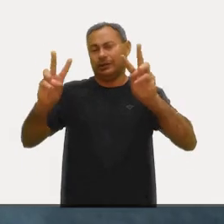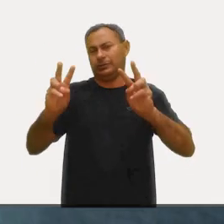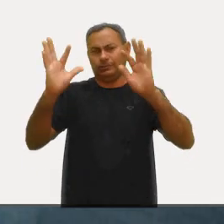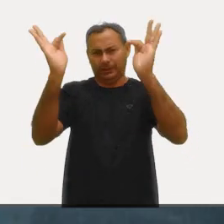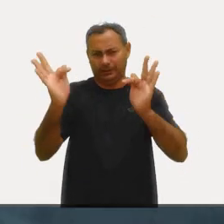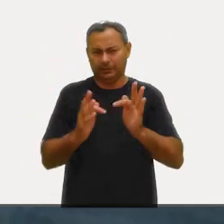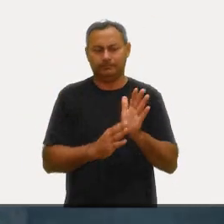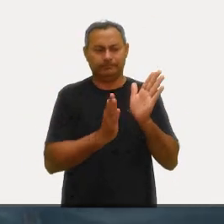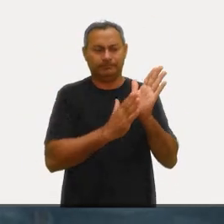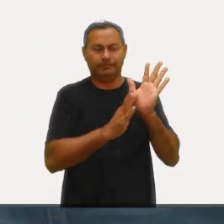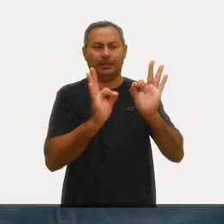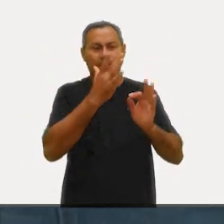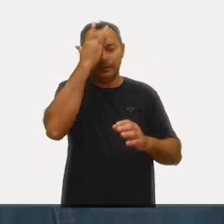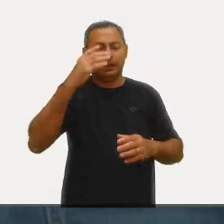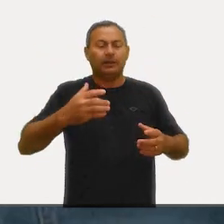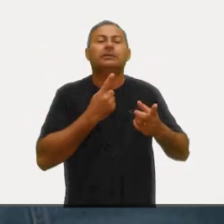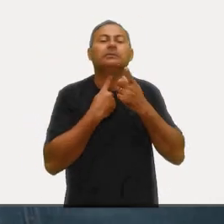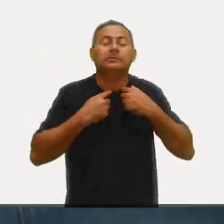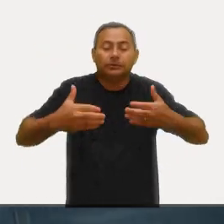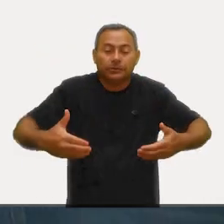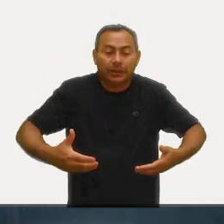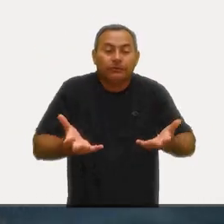prometem nada parecido com bem-aventurados os que têm